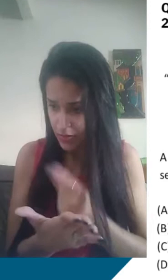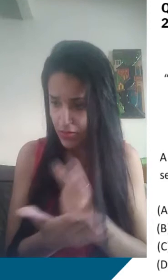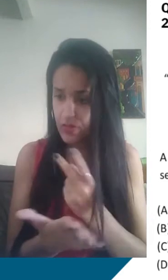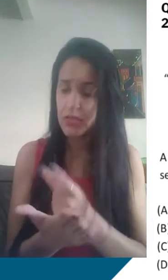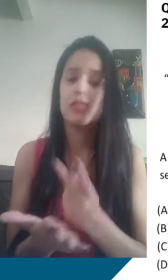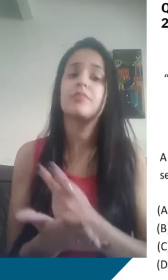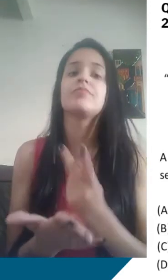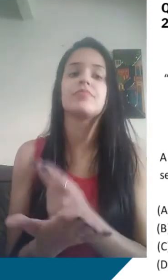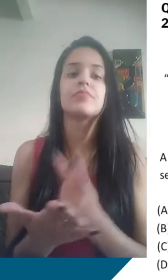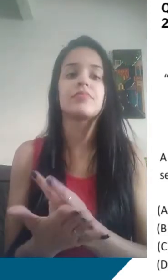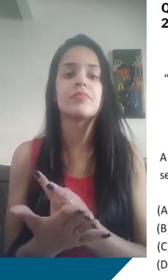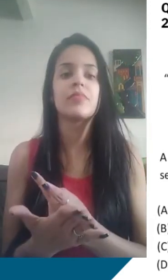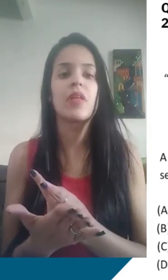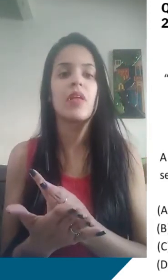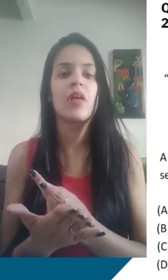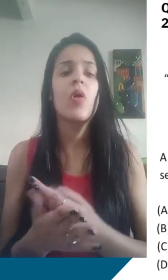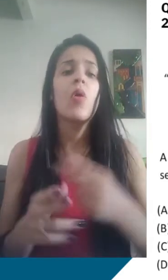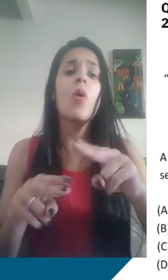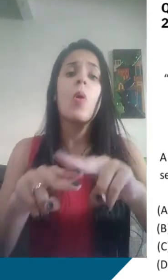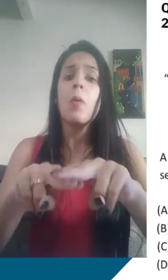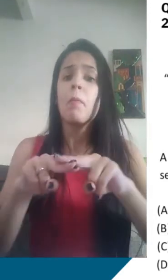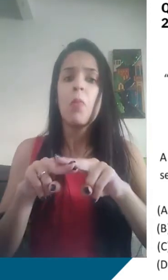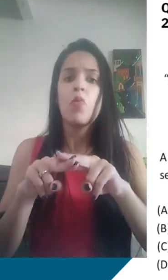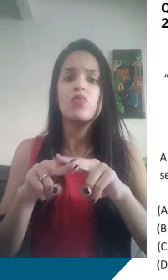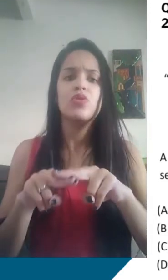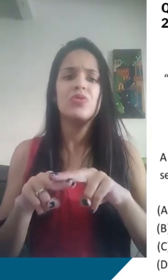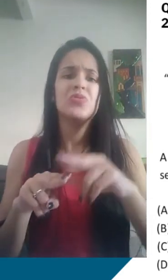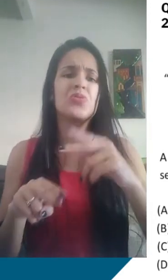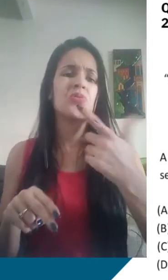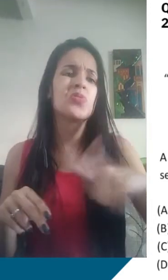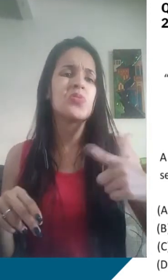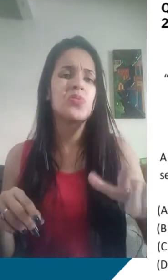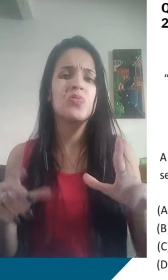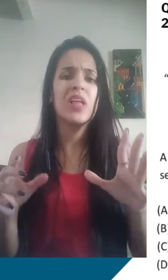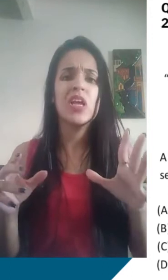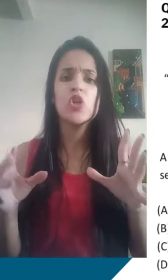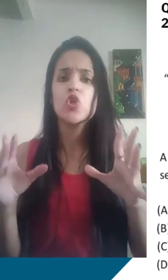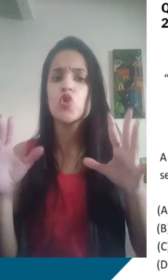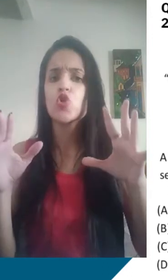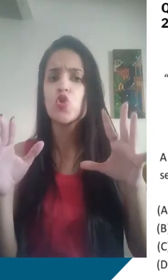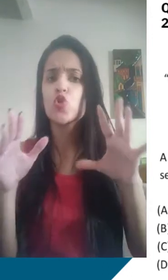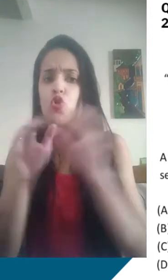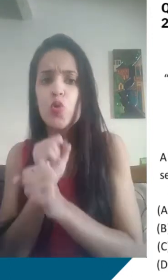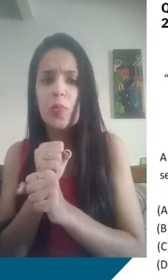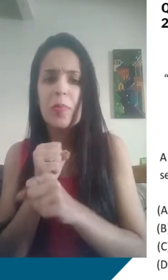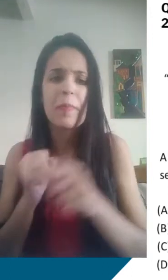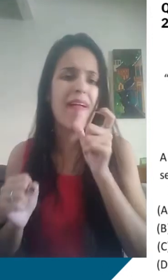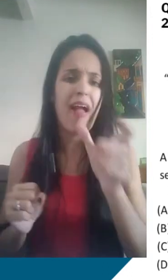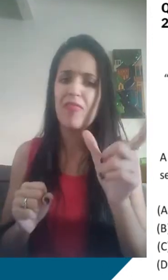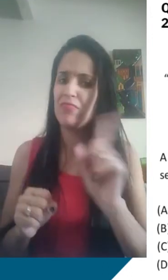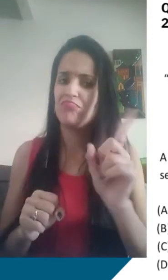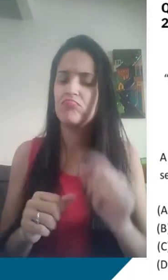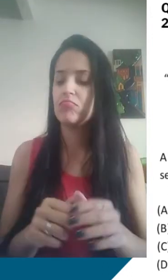mencionado anteriormente na frase é suprimido, sendo recuperado pelo contexto. Já a remissão,